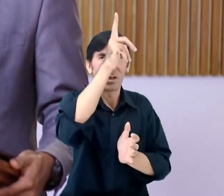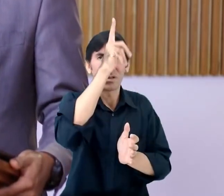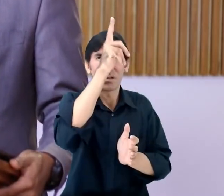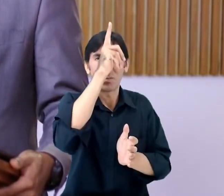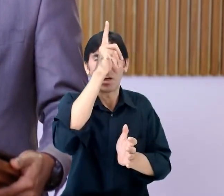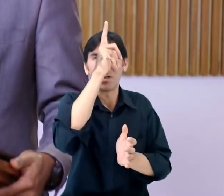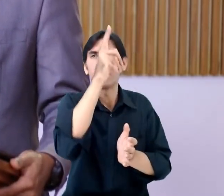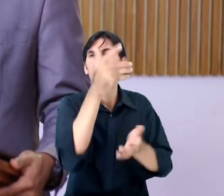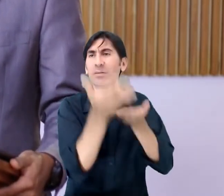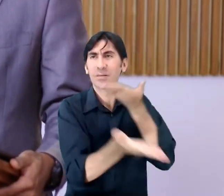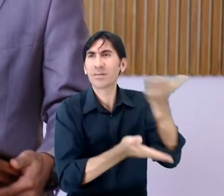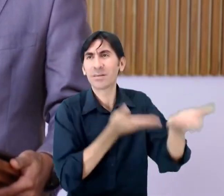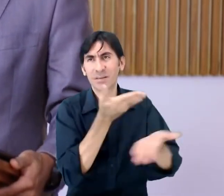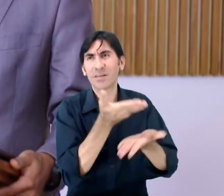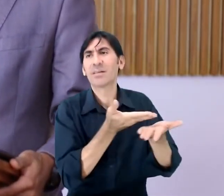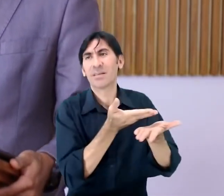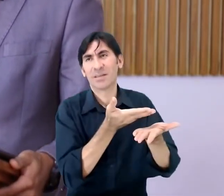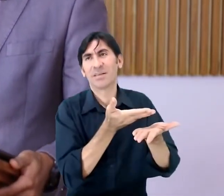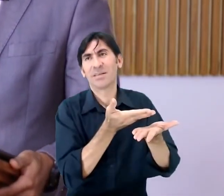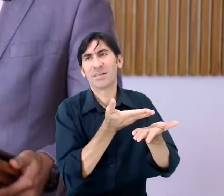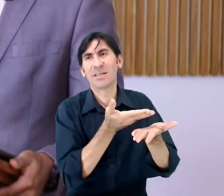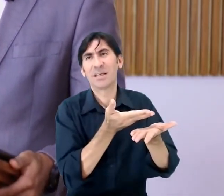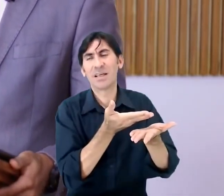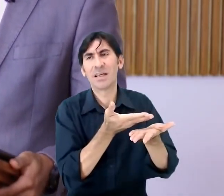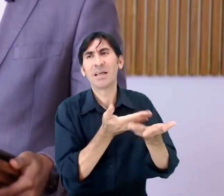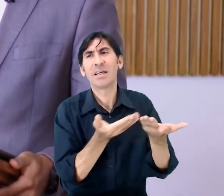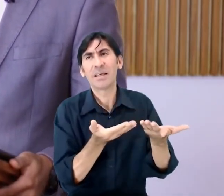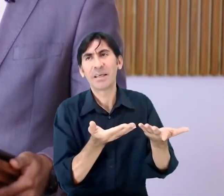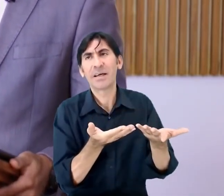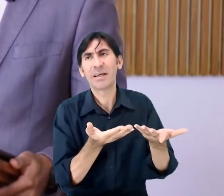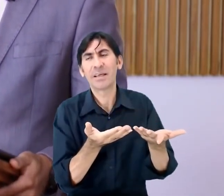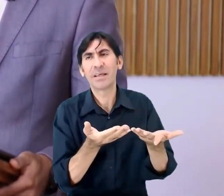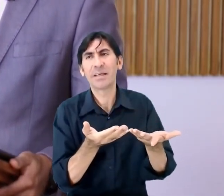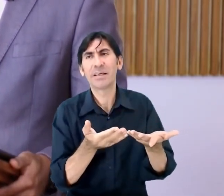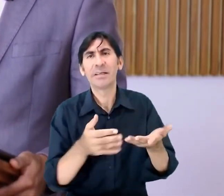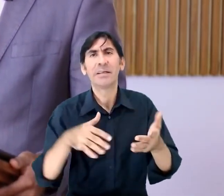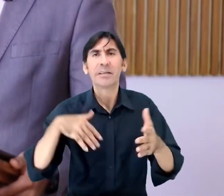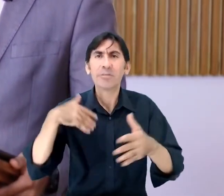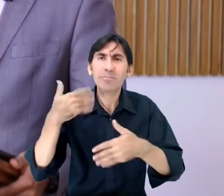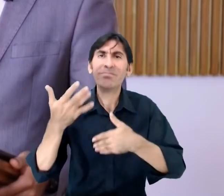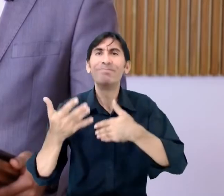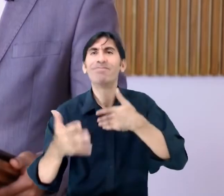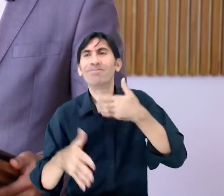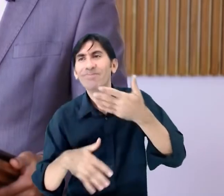com o inglês. E ele passou um certo tempo